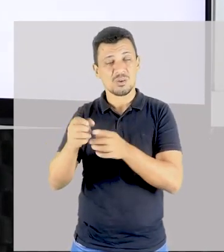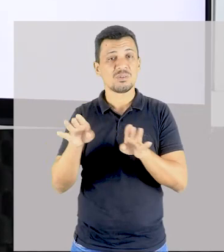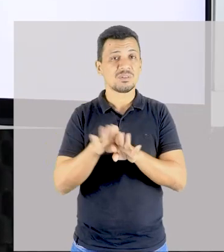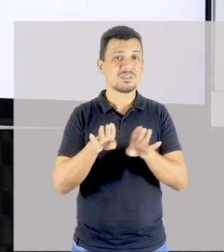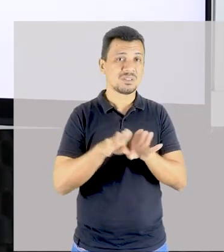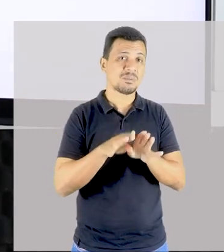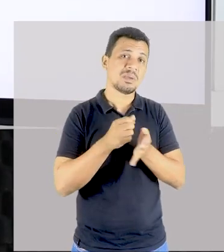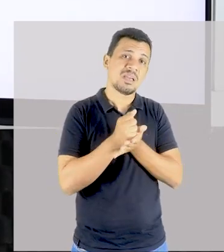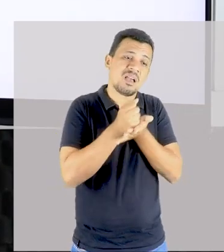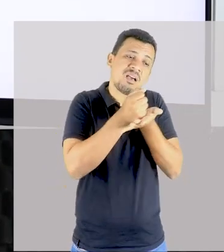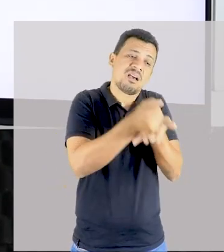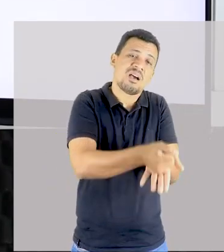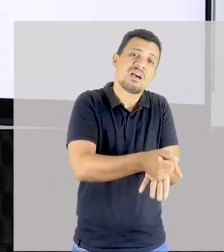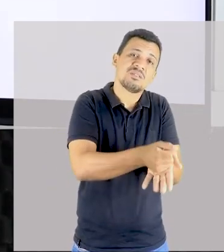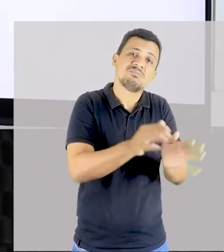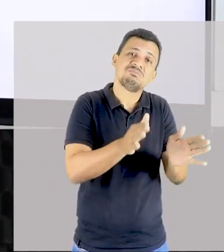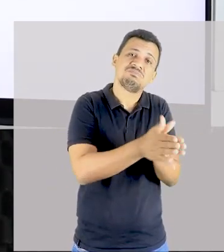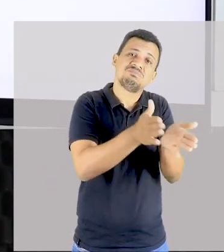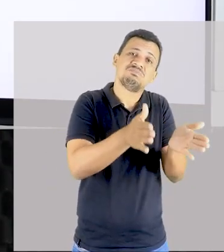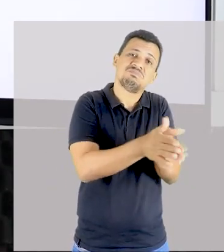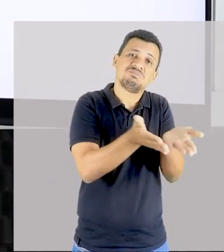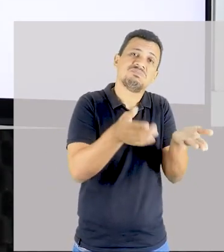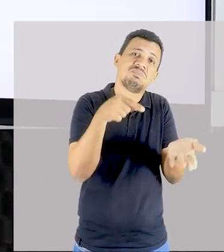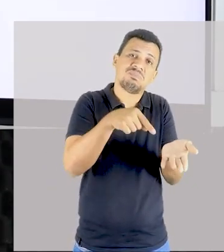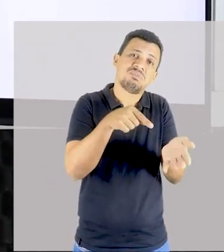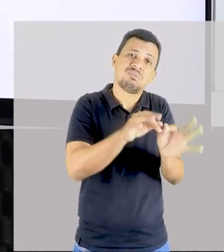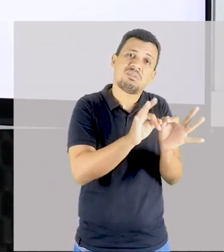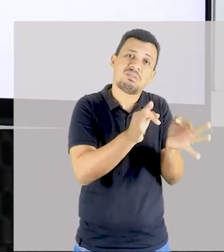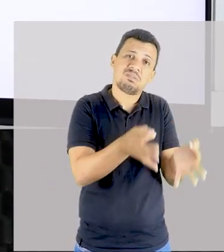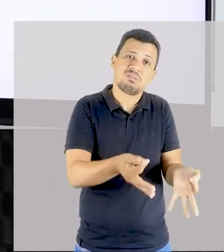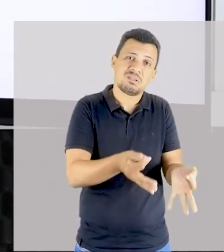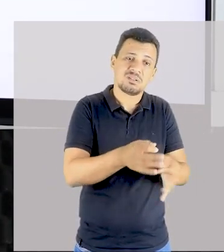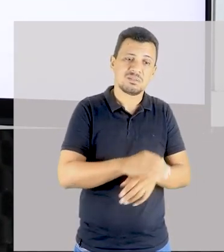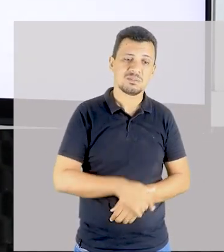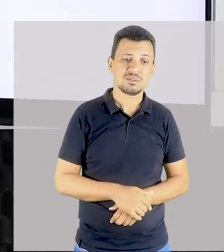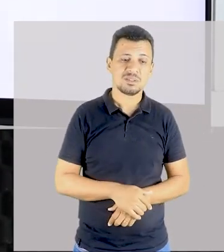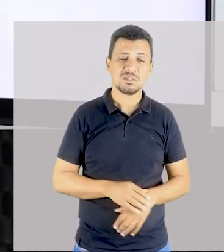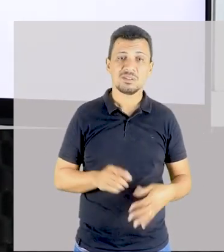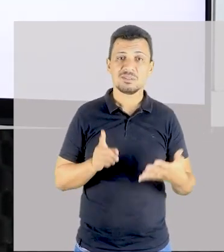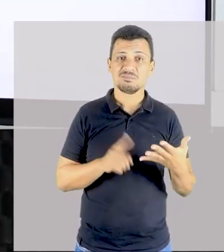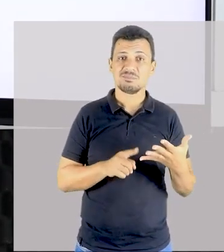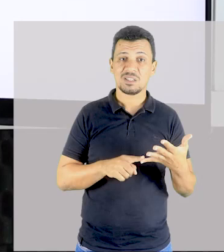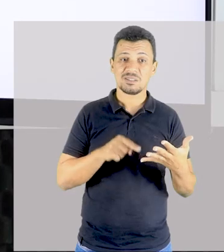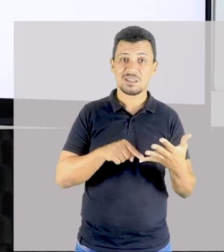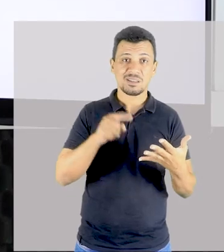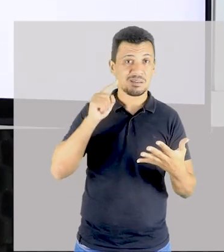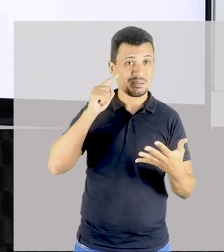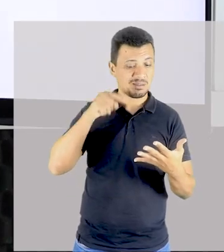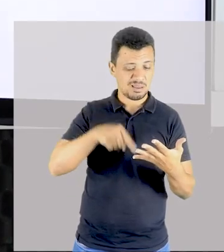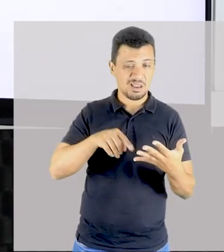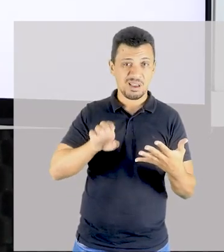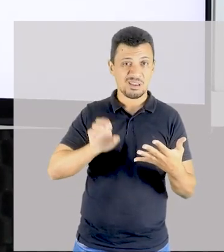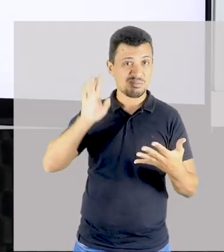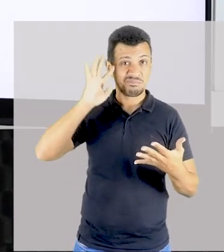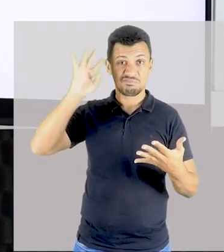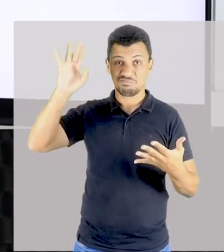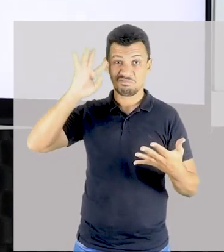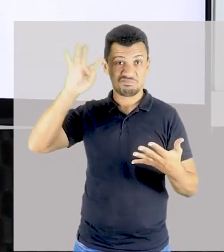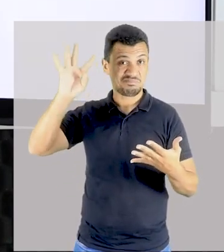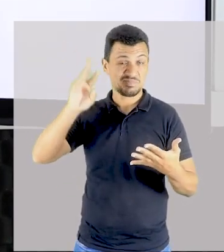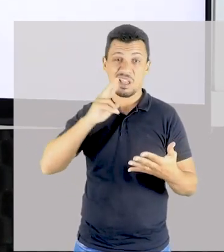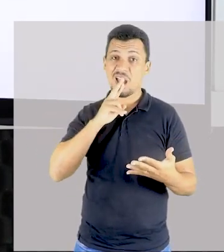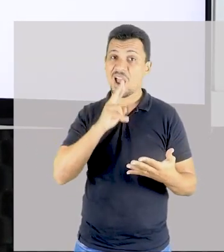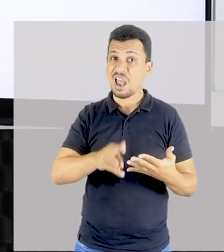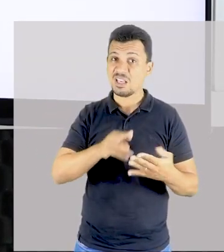Assistência Social Então nesse caso aí a gente tem uma opção de extratora porque ela até faz sentido só que ela não